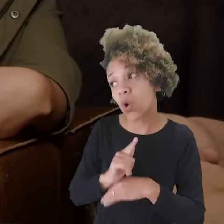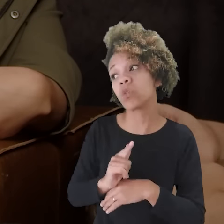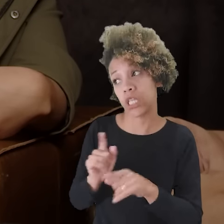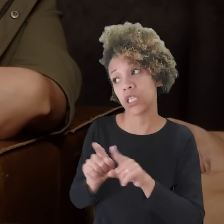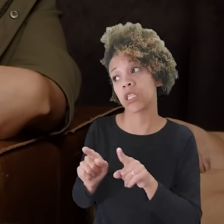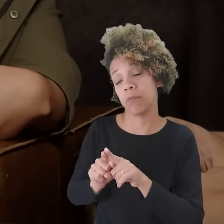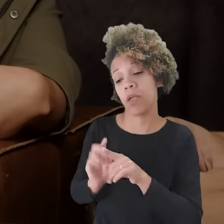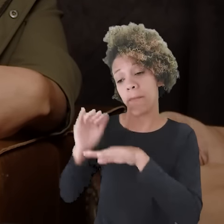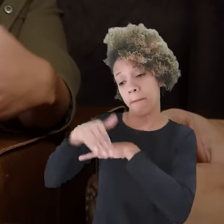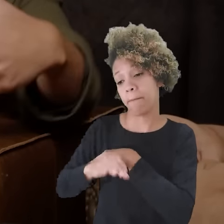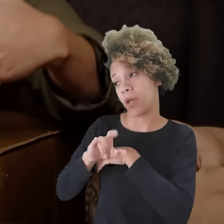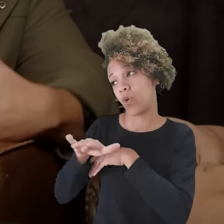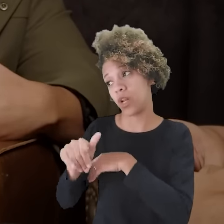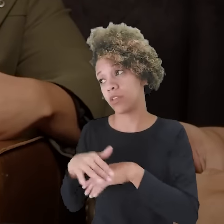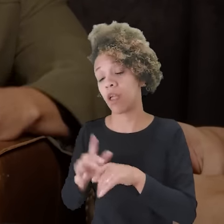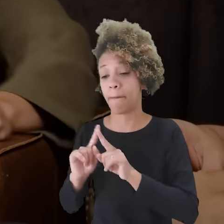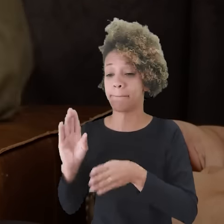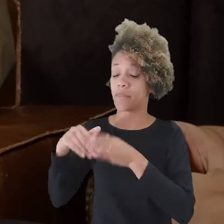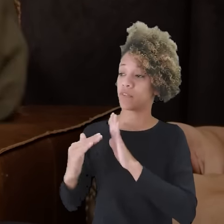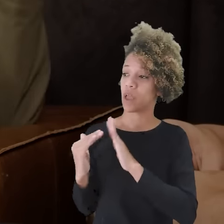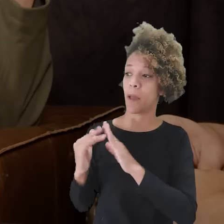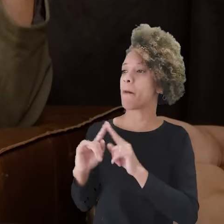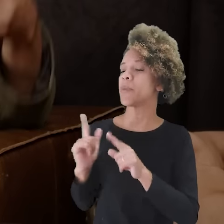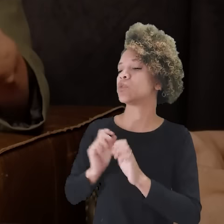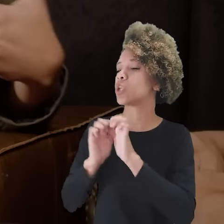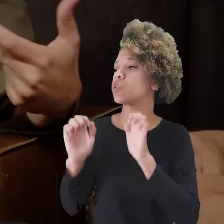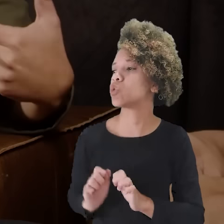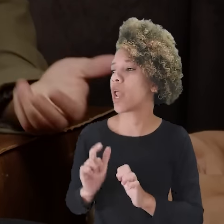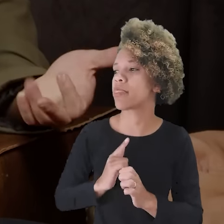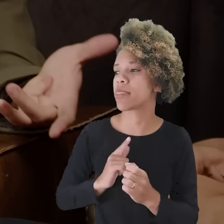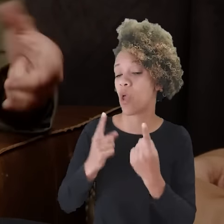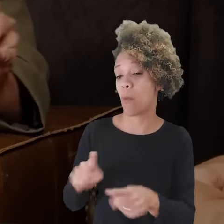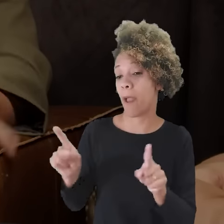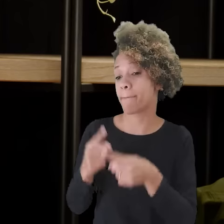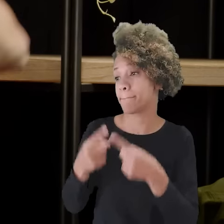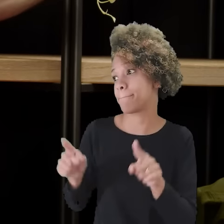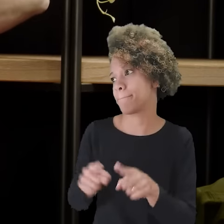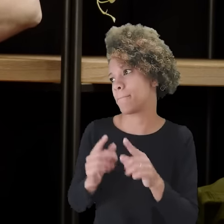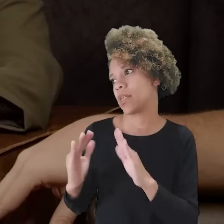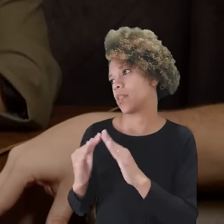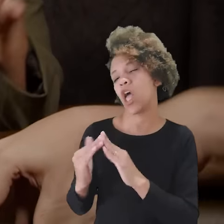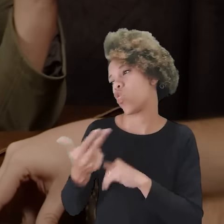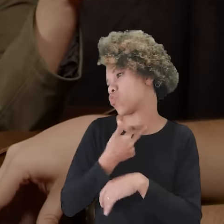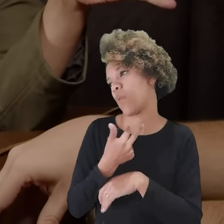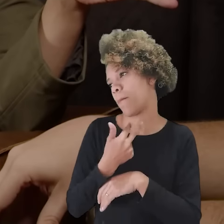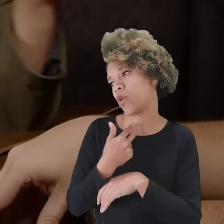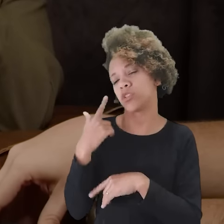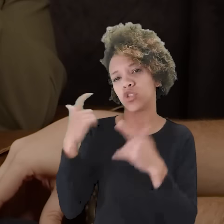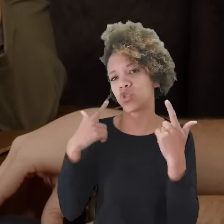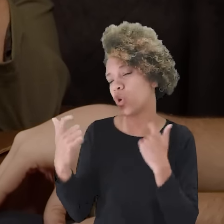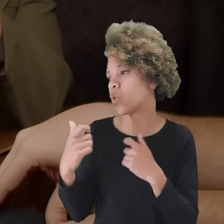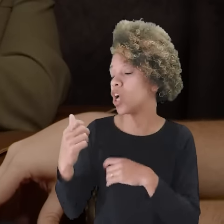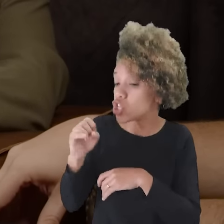para Ladeira não porque ela quiser e ela fica dentro da casa mas não tem aquela estrutura de ter uma banda dentro da casa tá ligado porque não pode ter um som